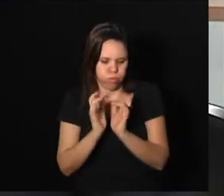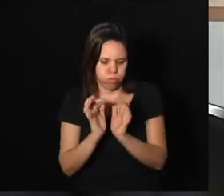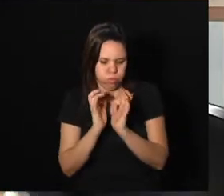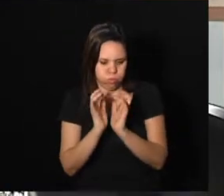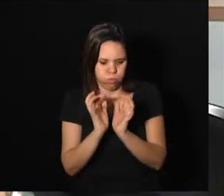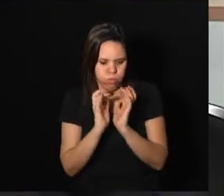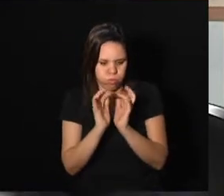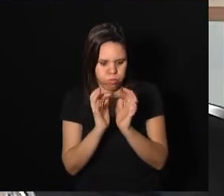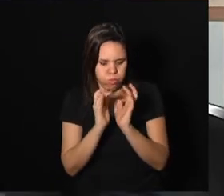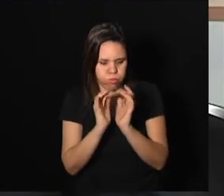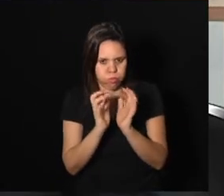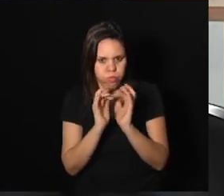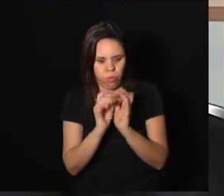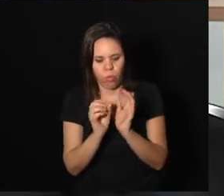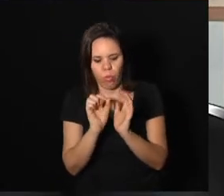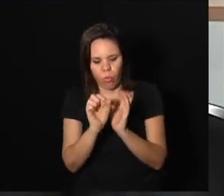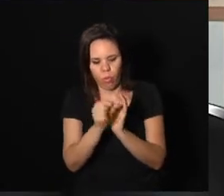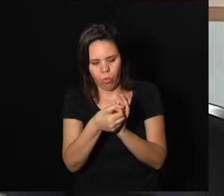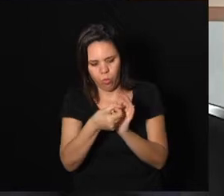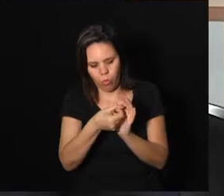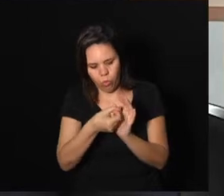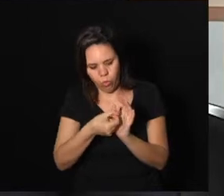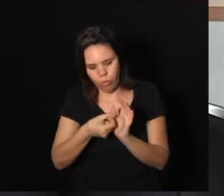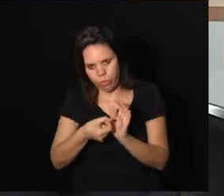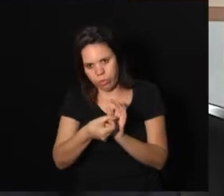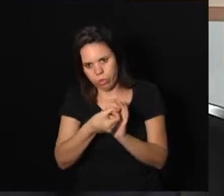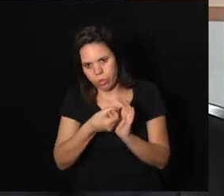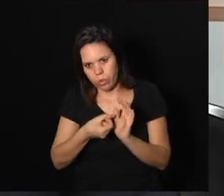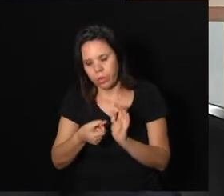neurônio, e sempre batia nessa tecla. Qual o caminho